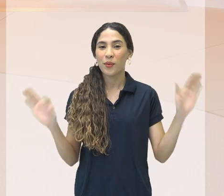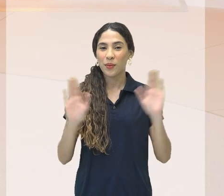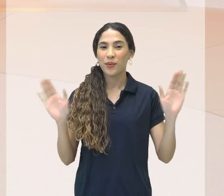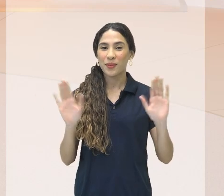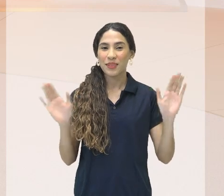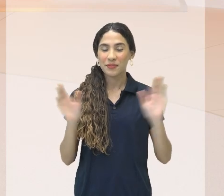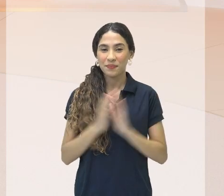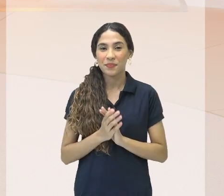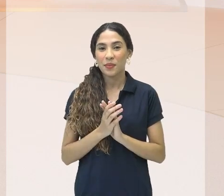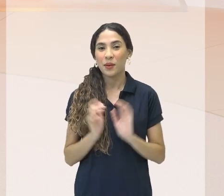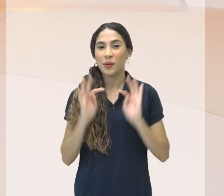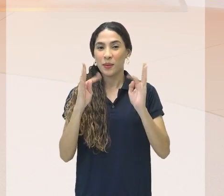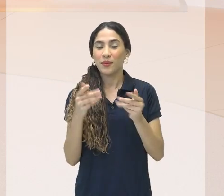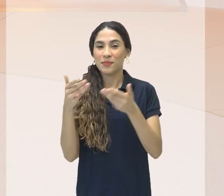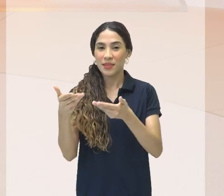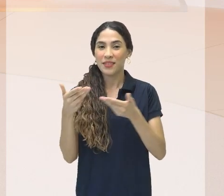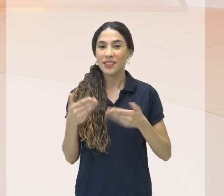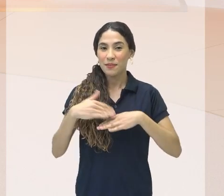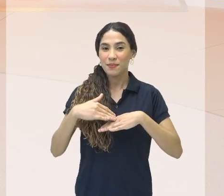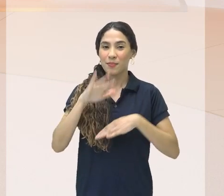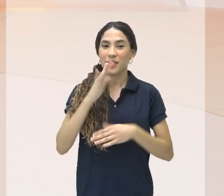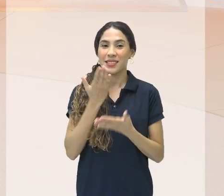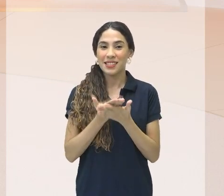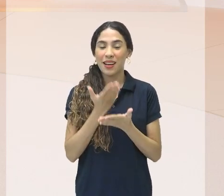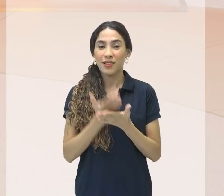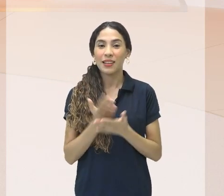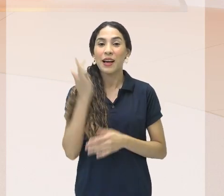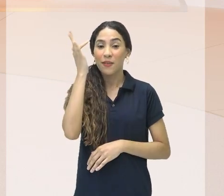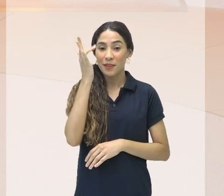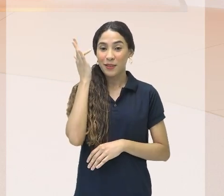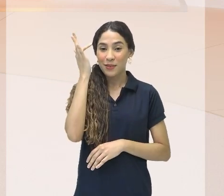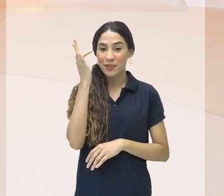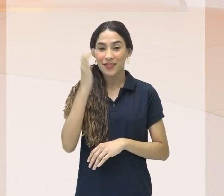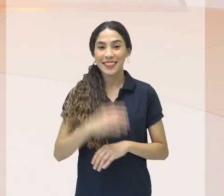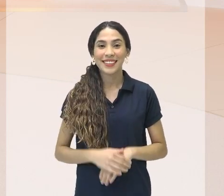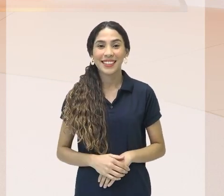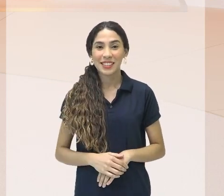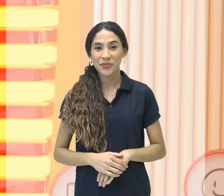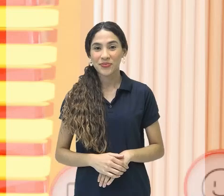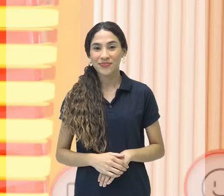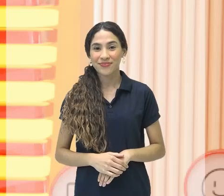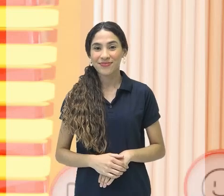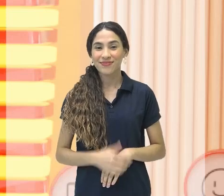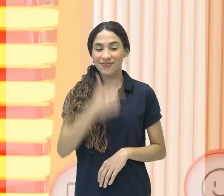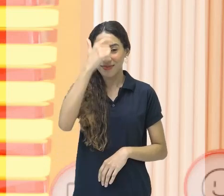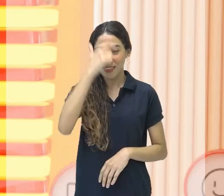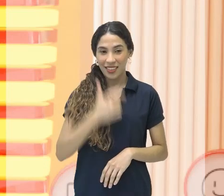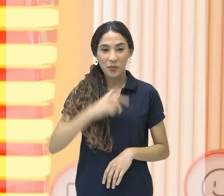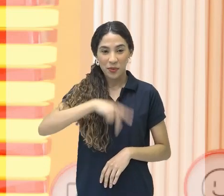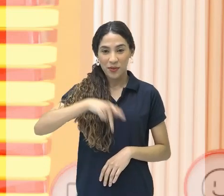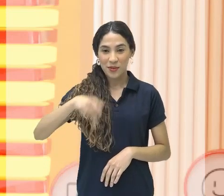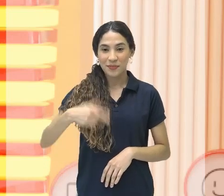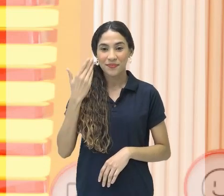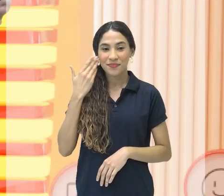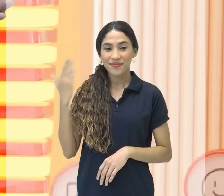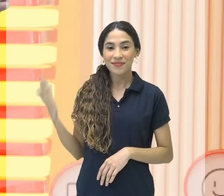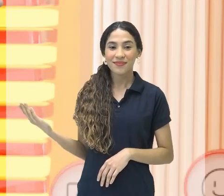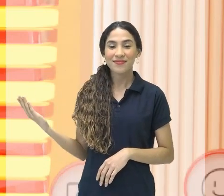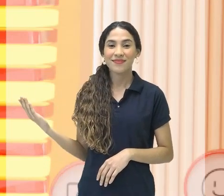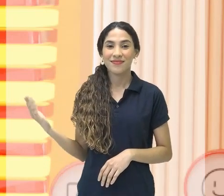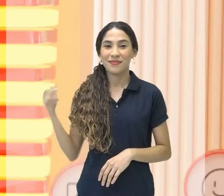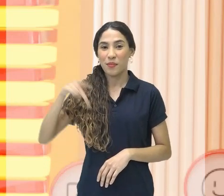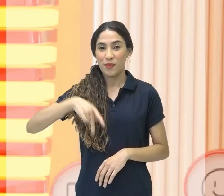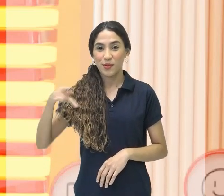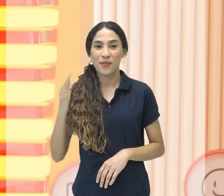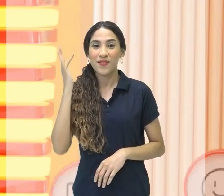Olá, pessoal, sejam bem-vindos aqui a mais uma aula de filosofia. Eu sou o professor Luiz Cláudio,